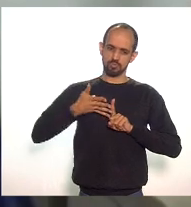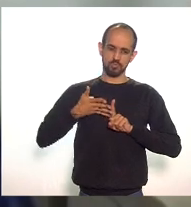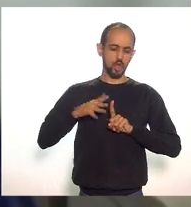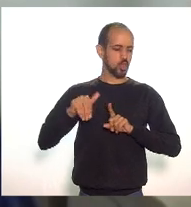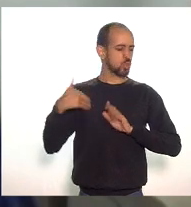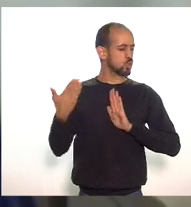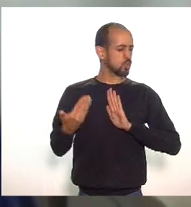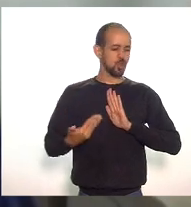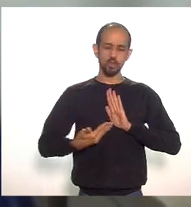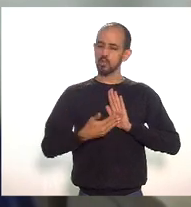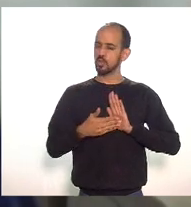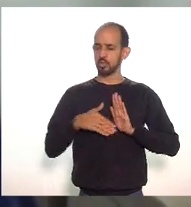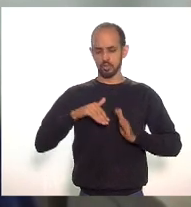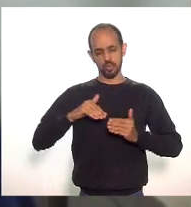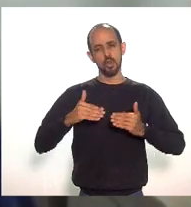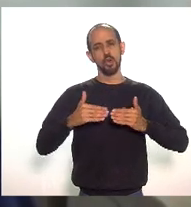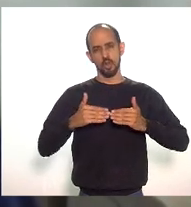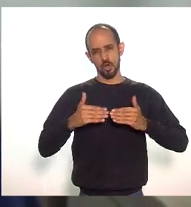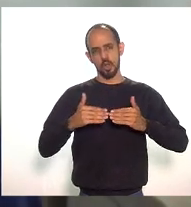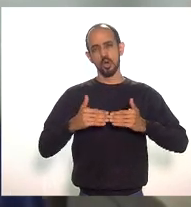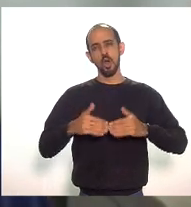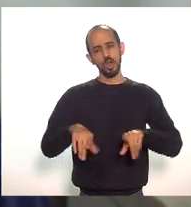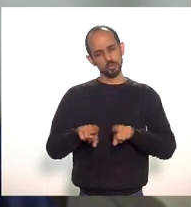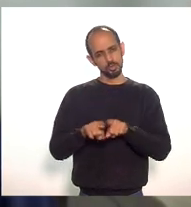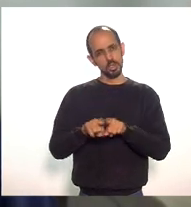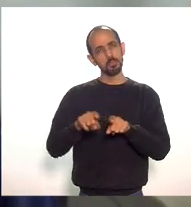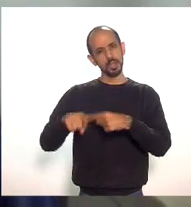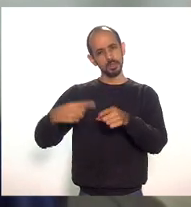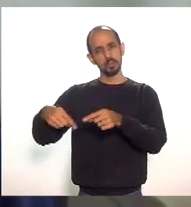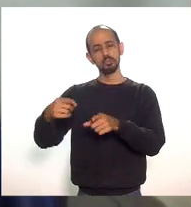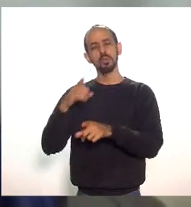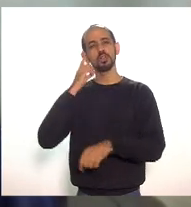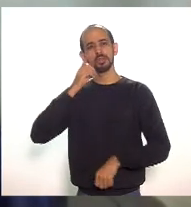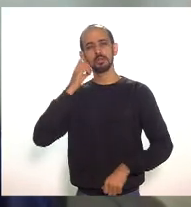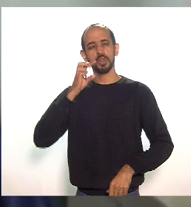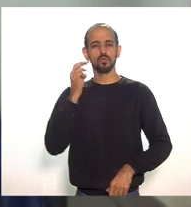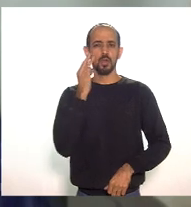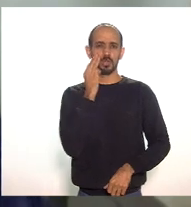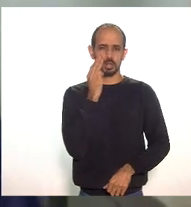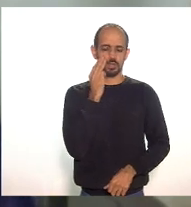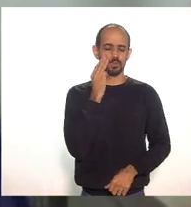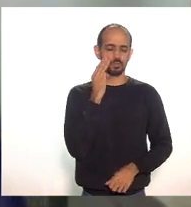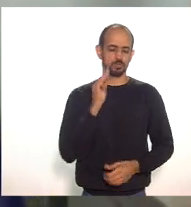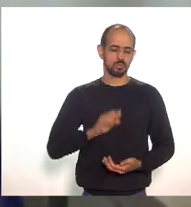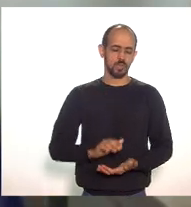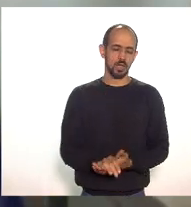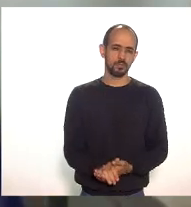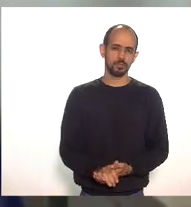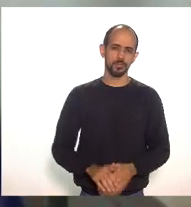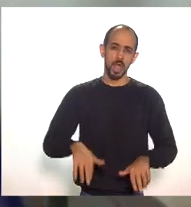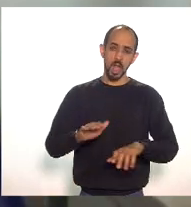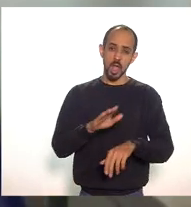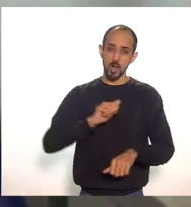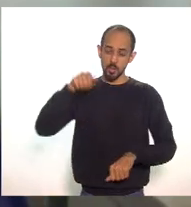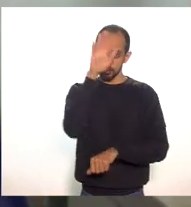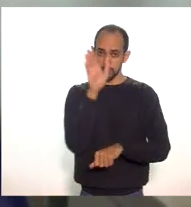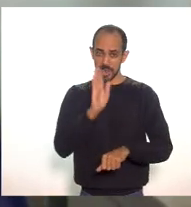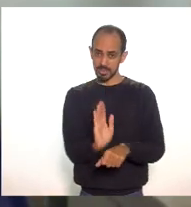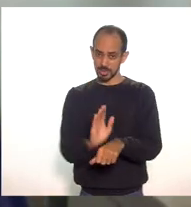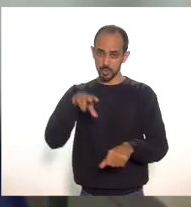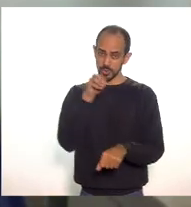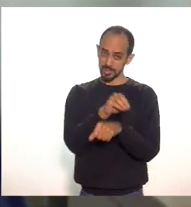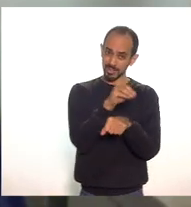advogado pelas a fala do deputado Valdete Card e a união prato